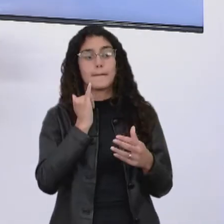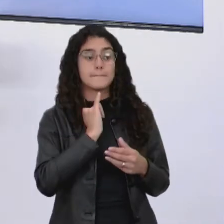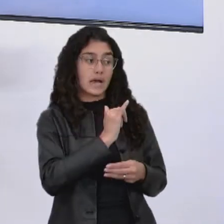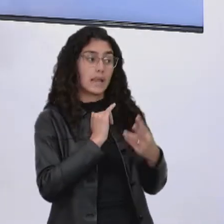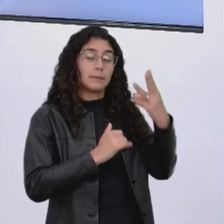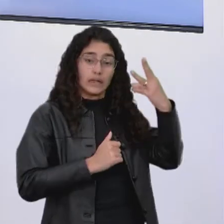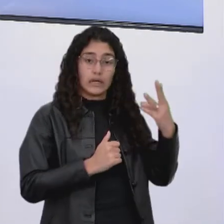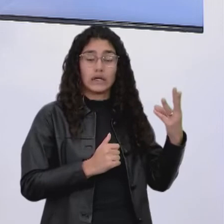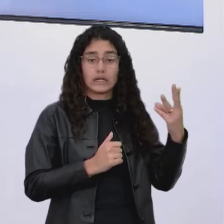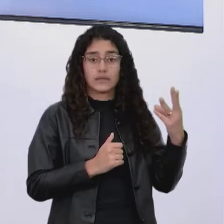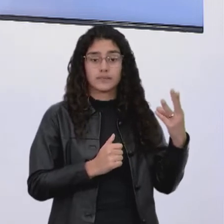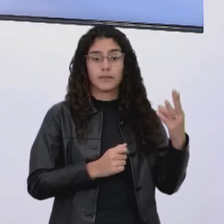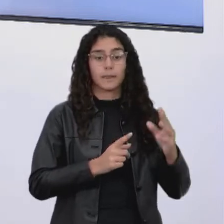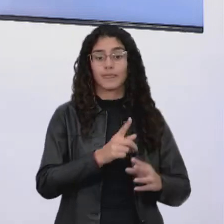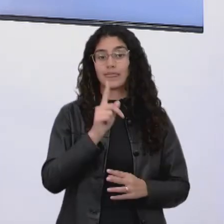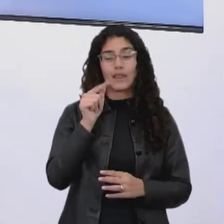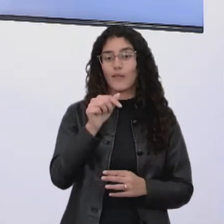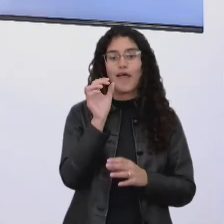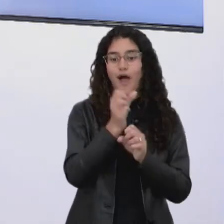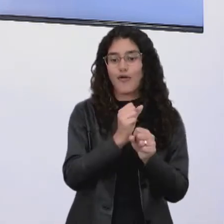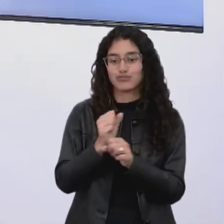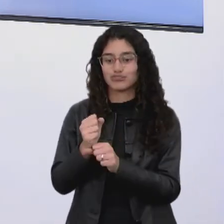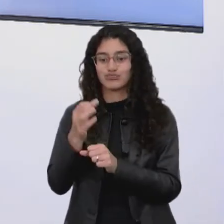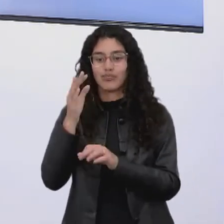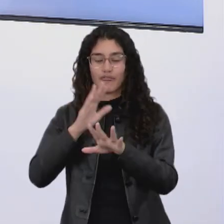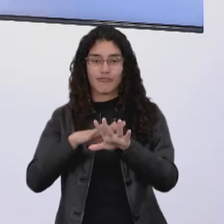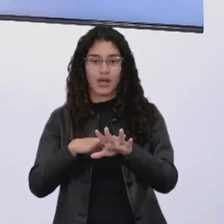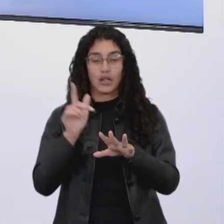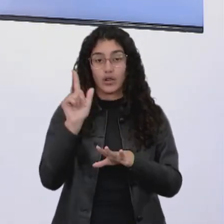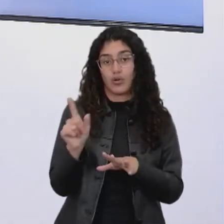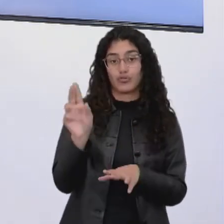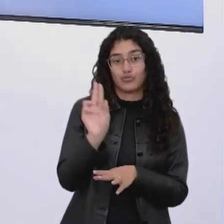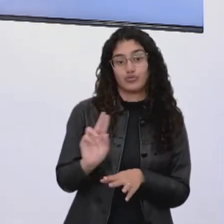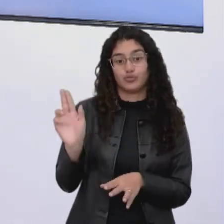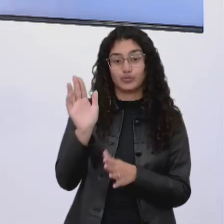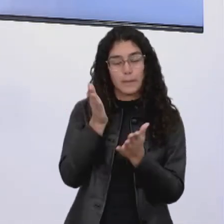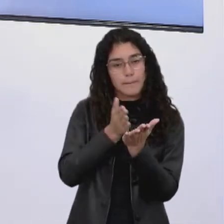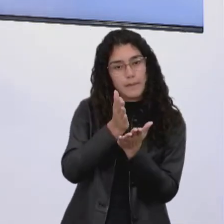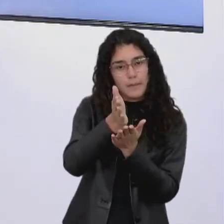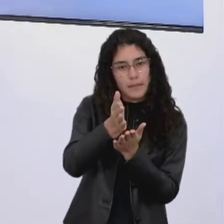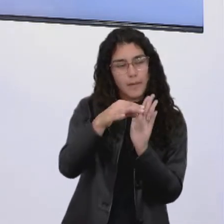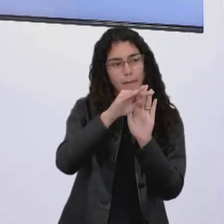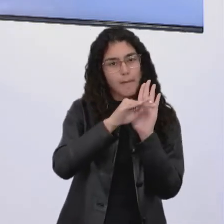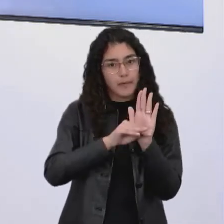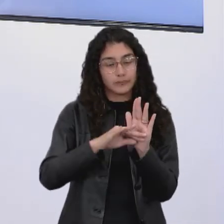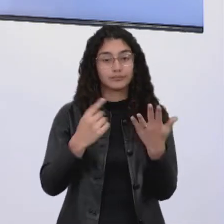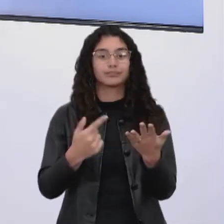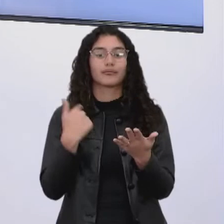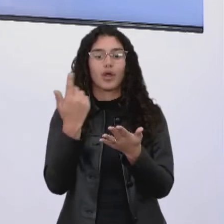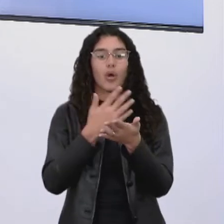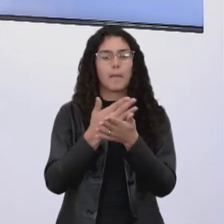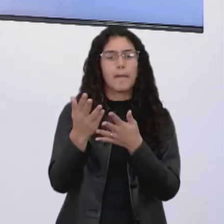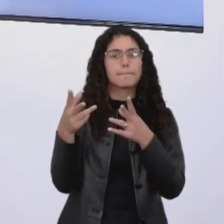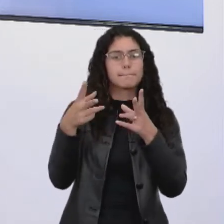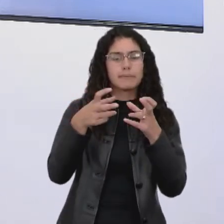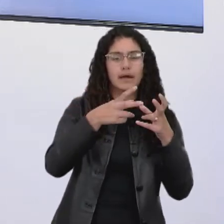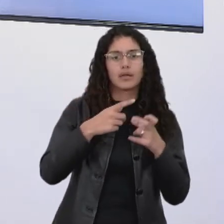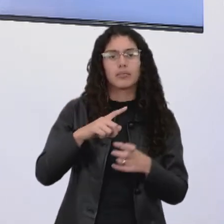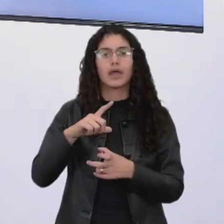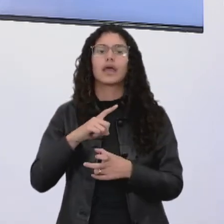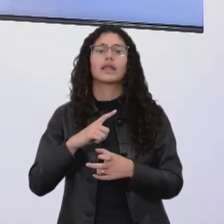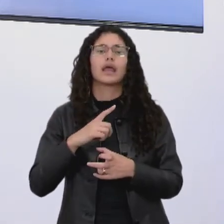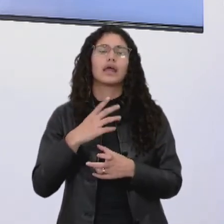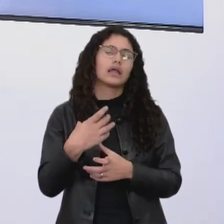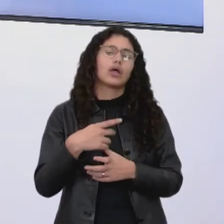para 3. Essa não é a conta que é feita, essa não é a lógica que é seguida, né? Então a gente começa a perceber que existe não